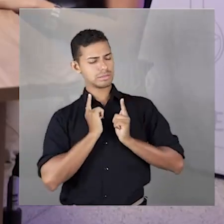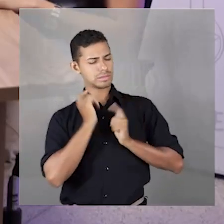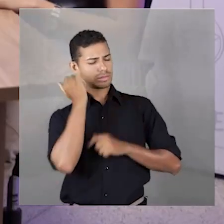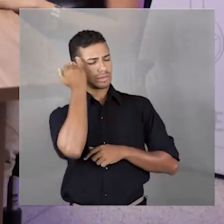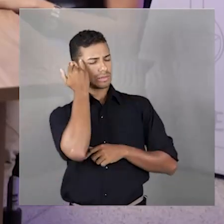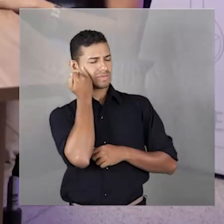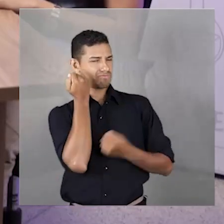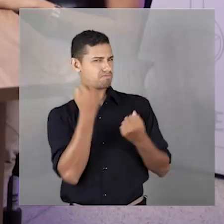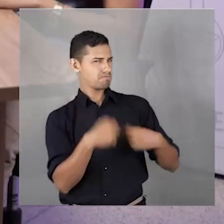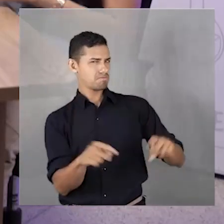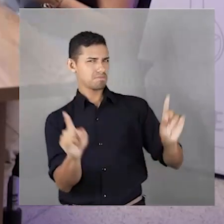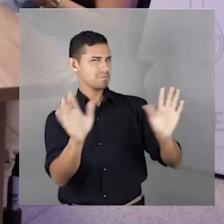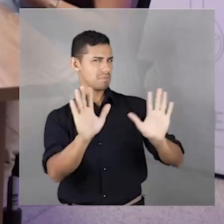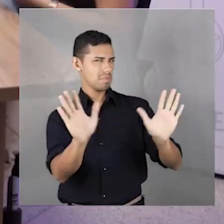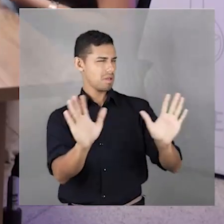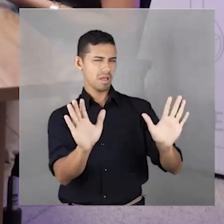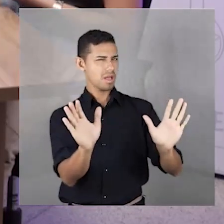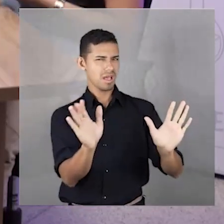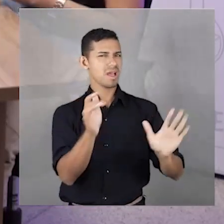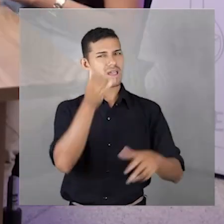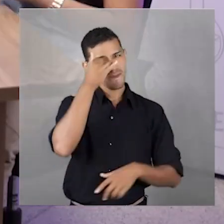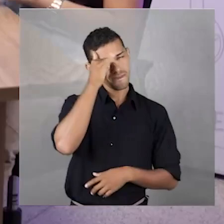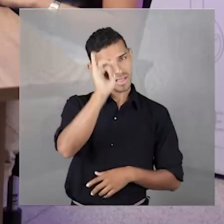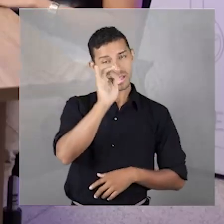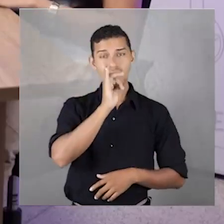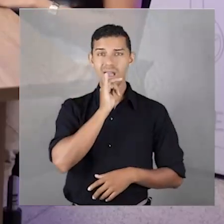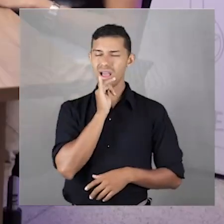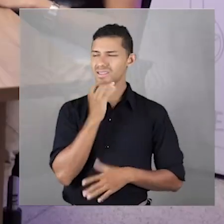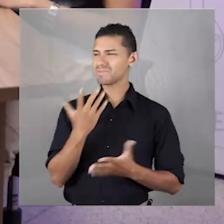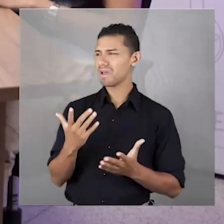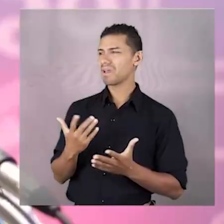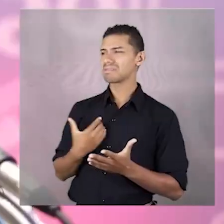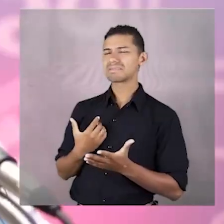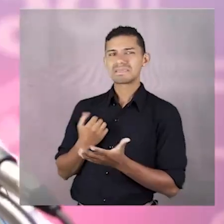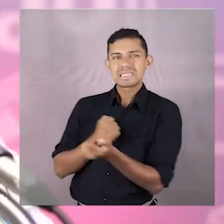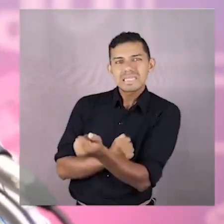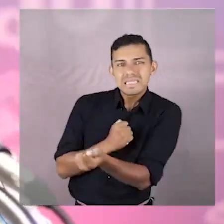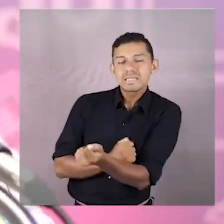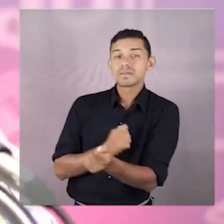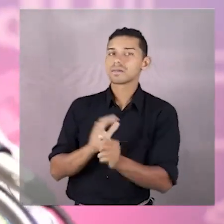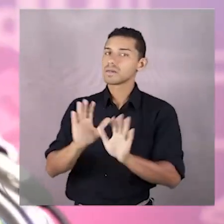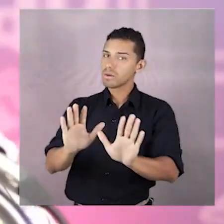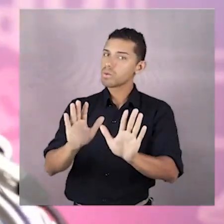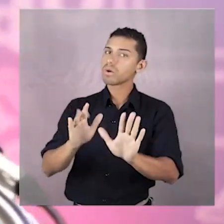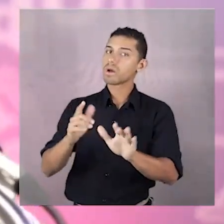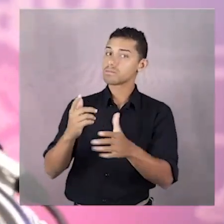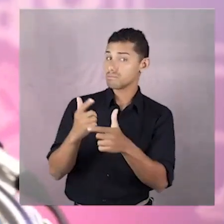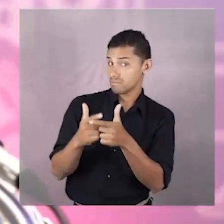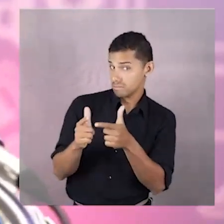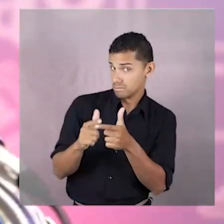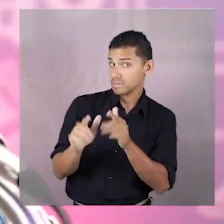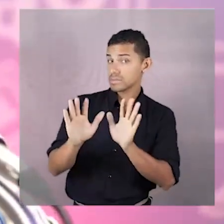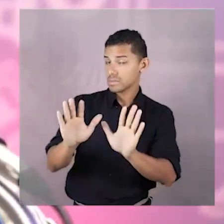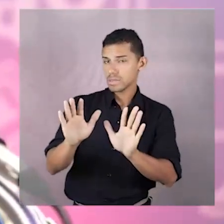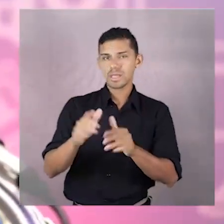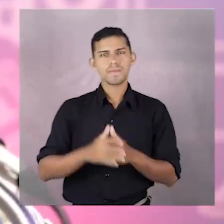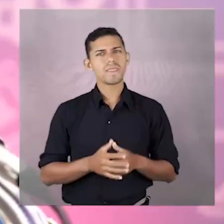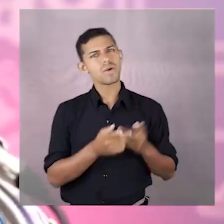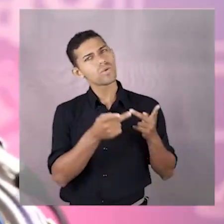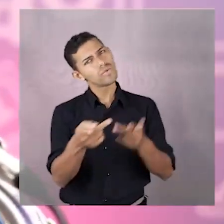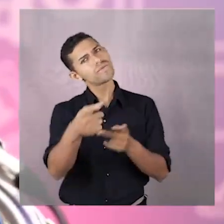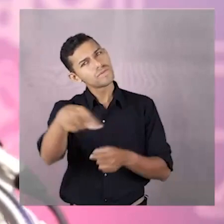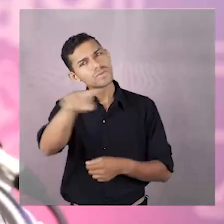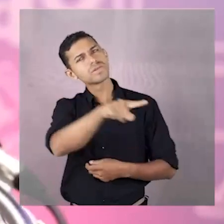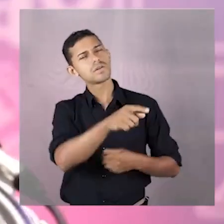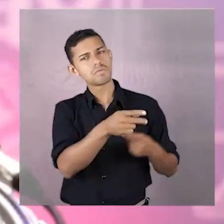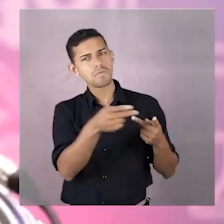sedentarismo, podemos lembrar disso. O excesso do celular. O excesso também faz mal. Então, assim, diante disso, fica o convite para que vocês